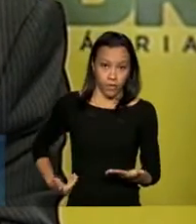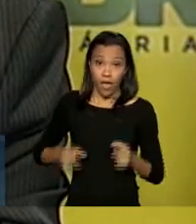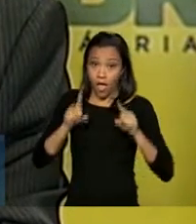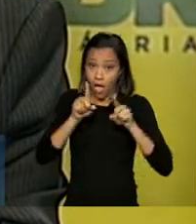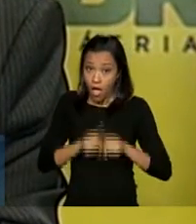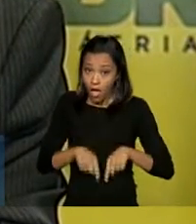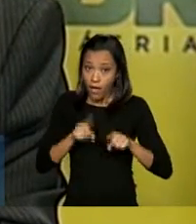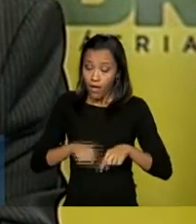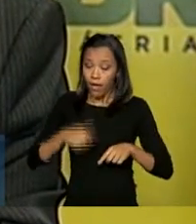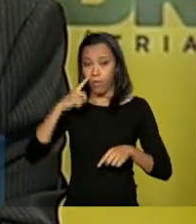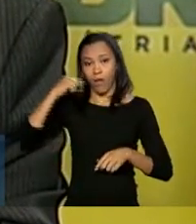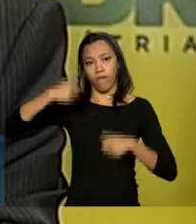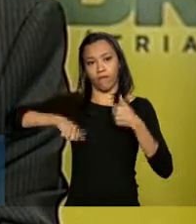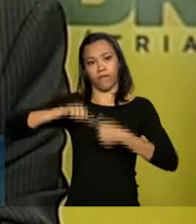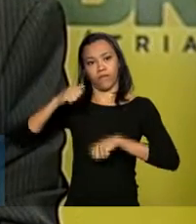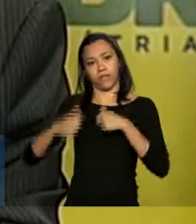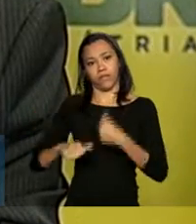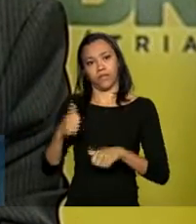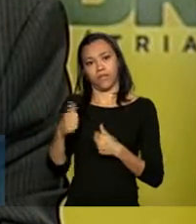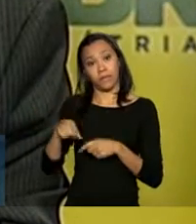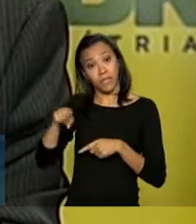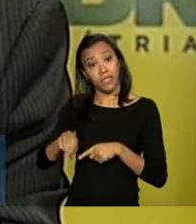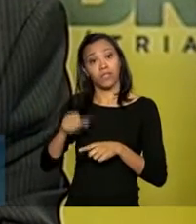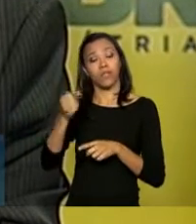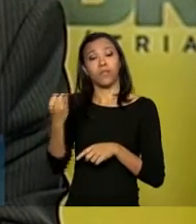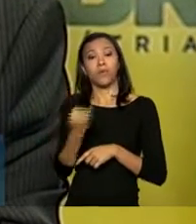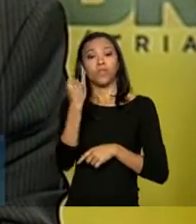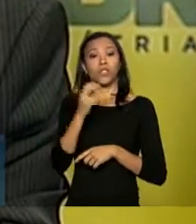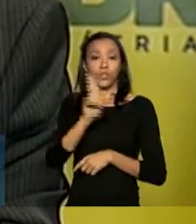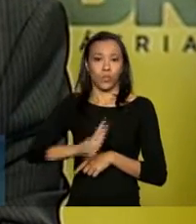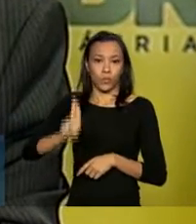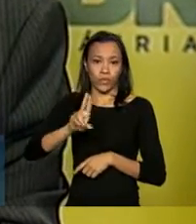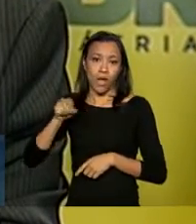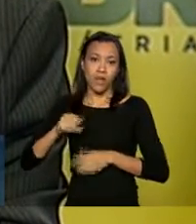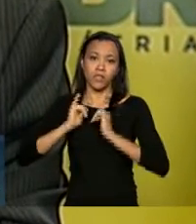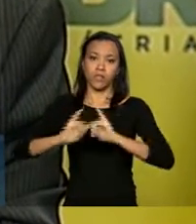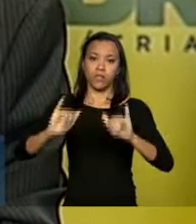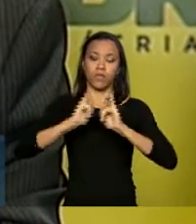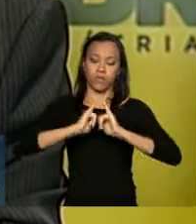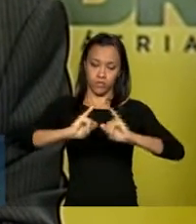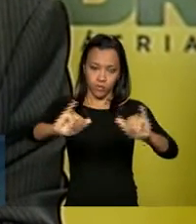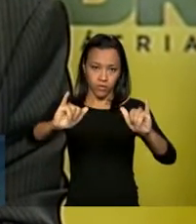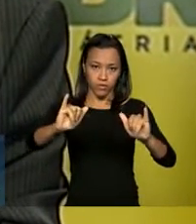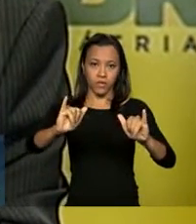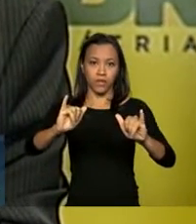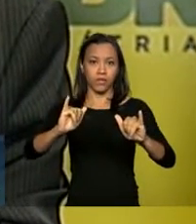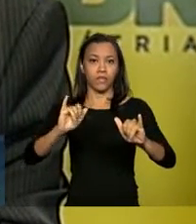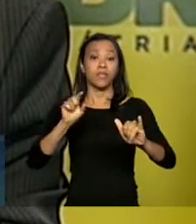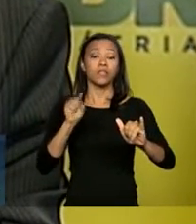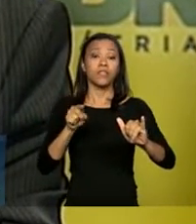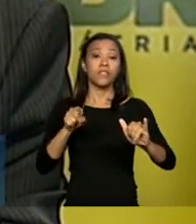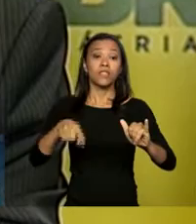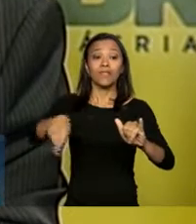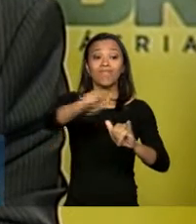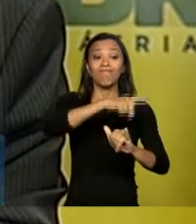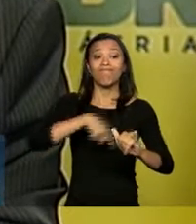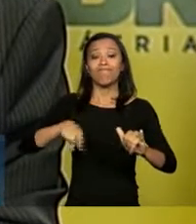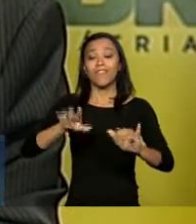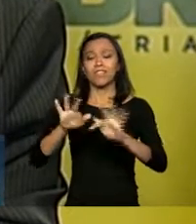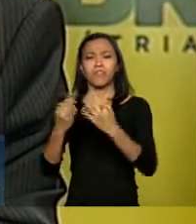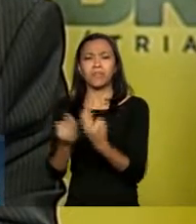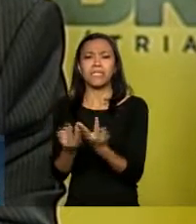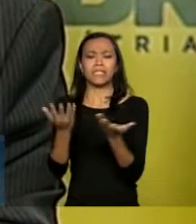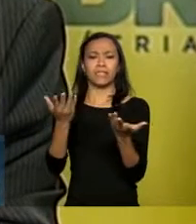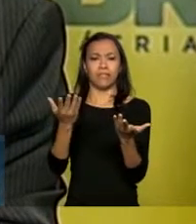termômetro, é muito importante que ele seja usado e é muito importante empoderar cada elemento da sociedade, estou falando de